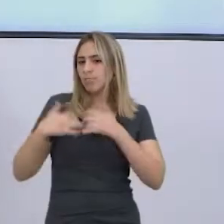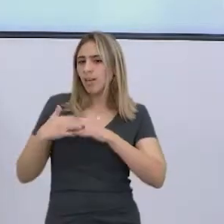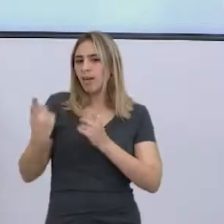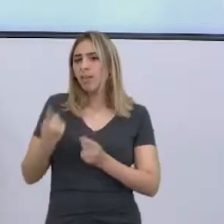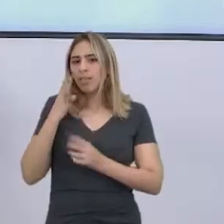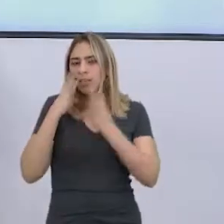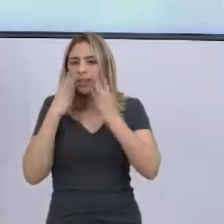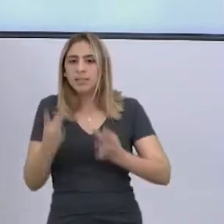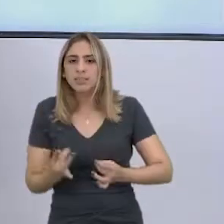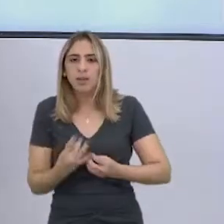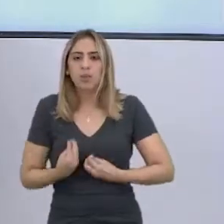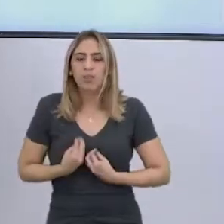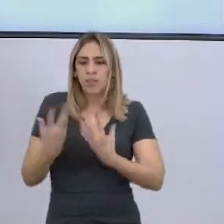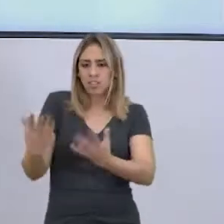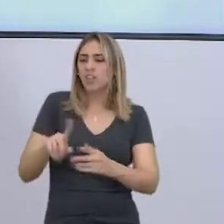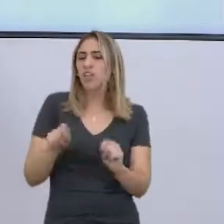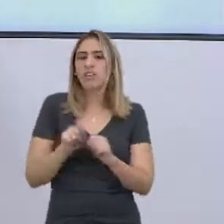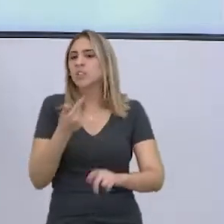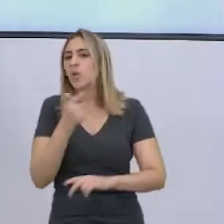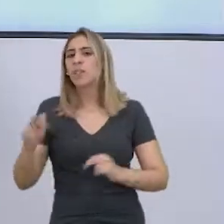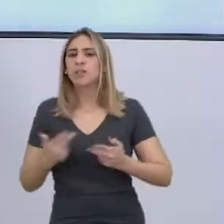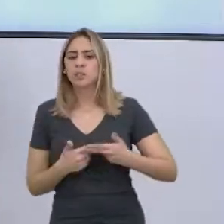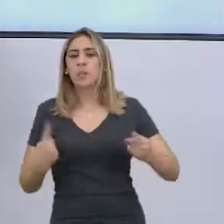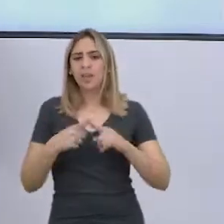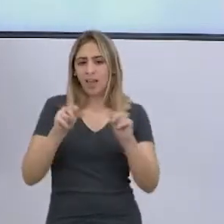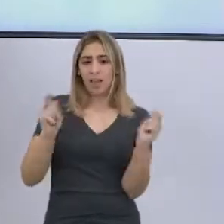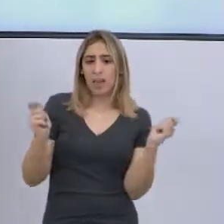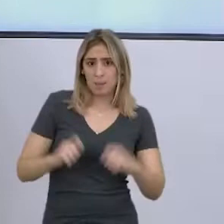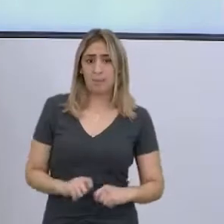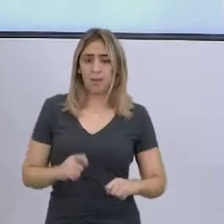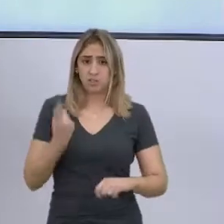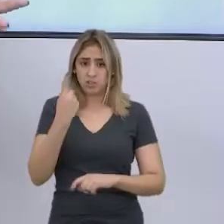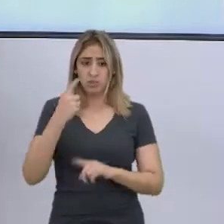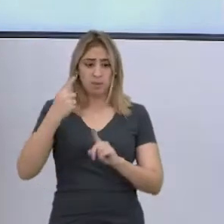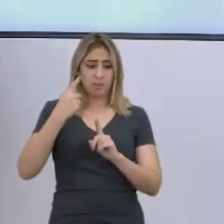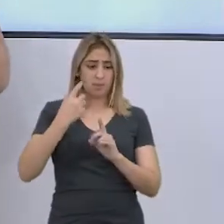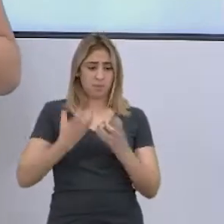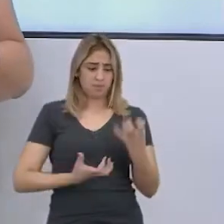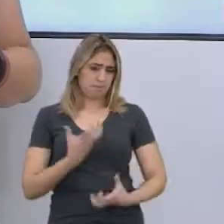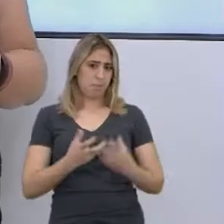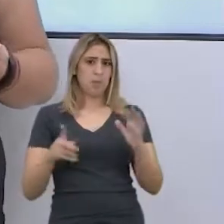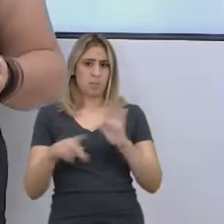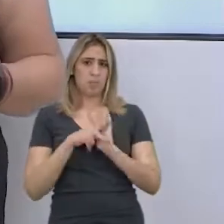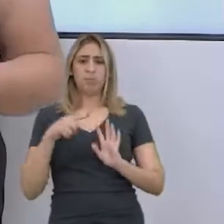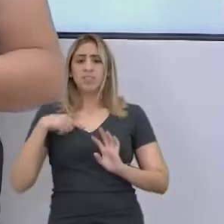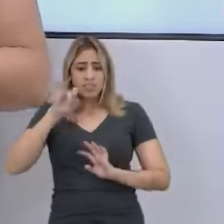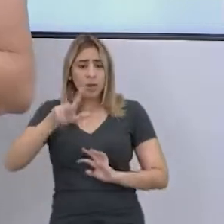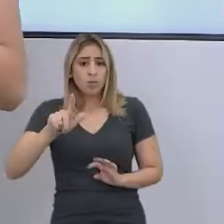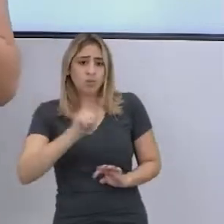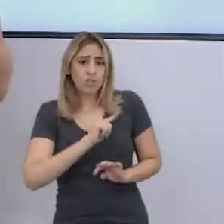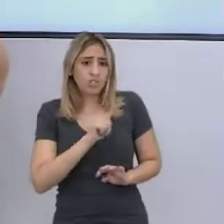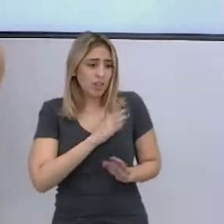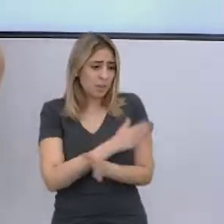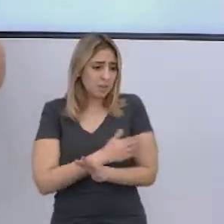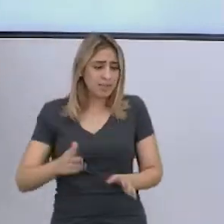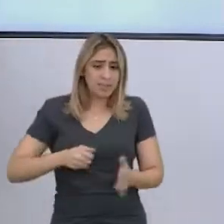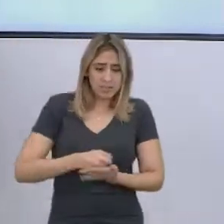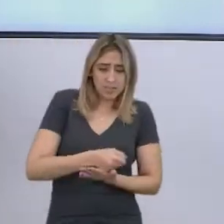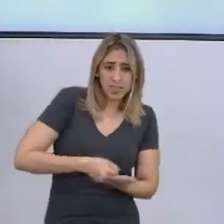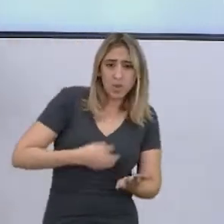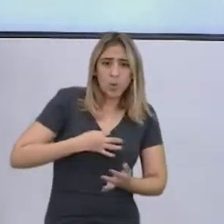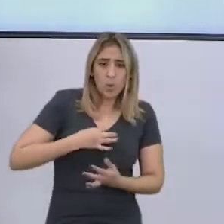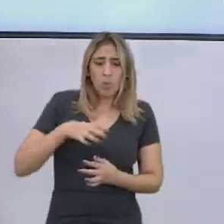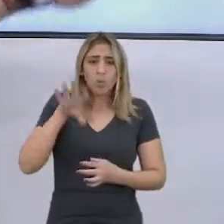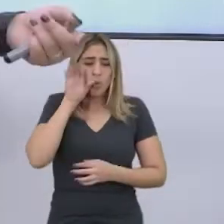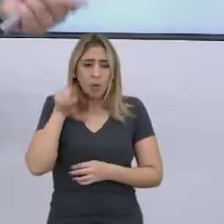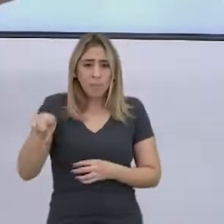dedicar e não fazer outras coisas, porque é capaz de, até numa panela de pressão, Se eu tiver passando roupa no quarto,